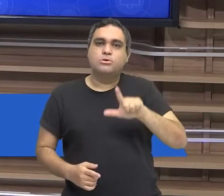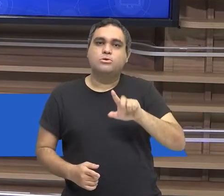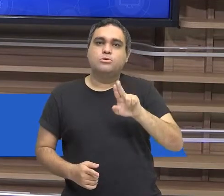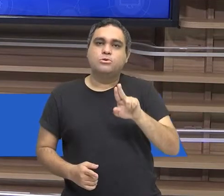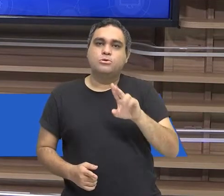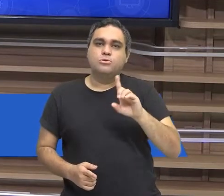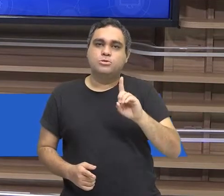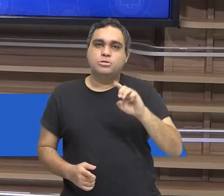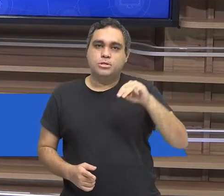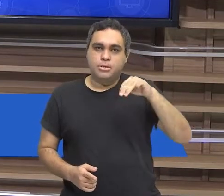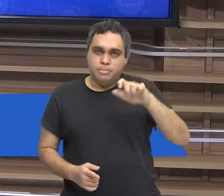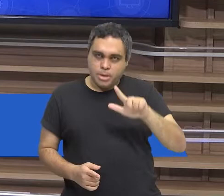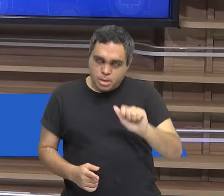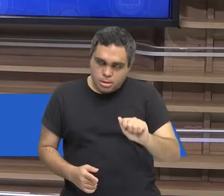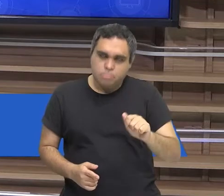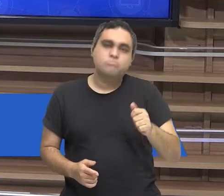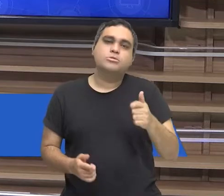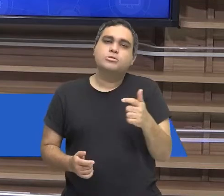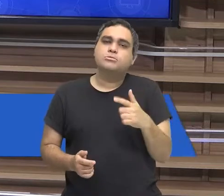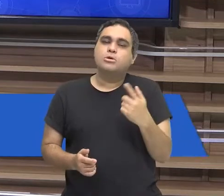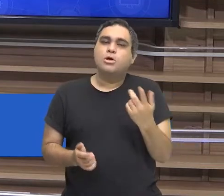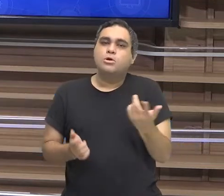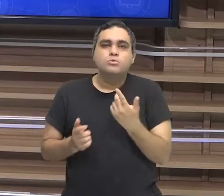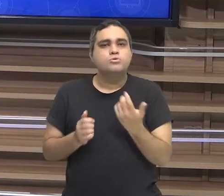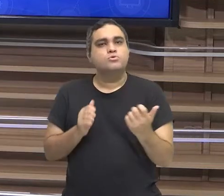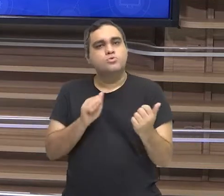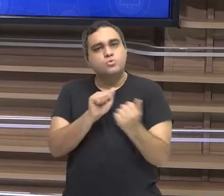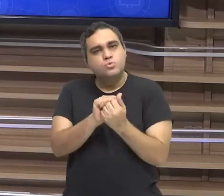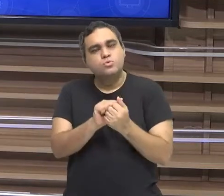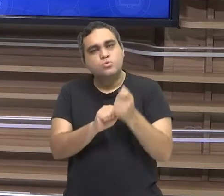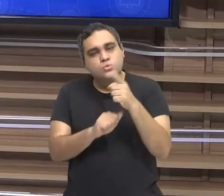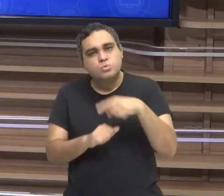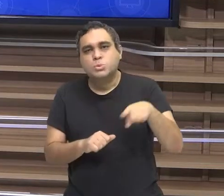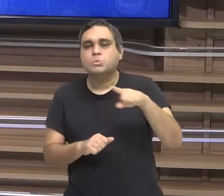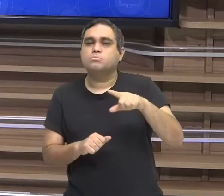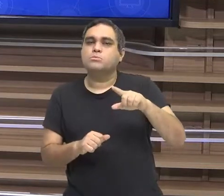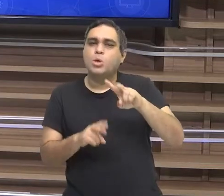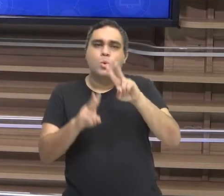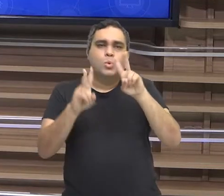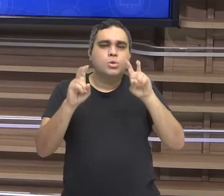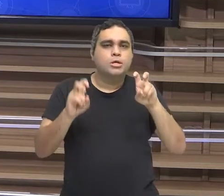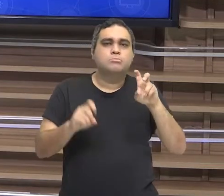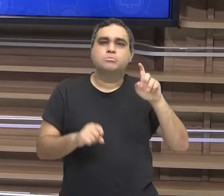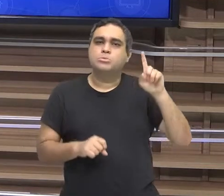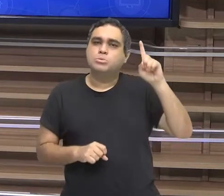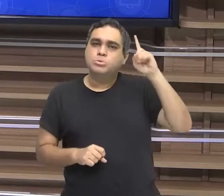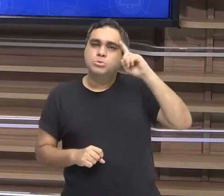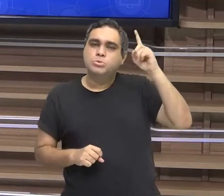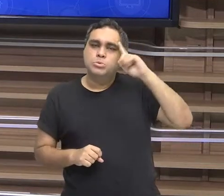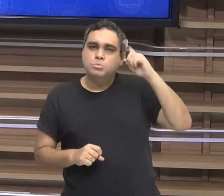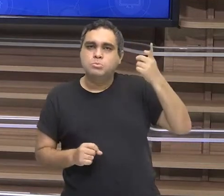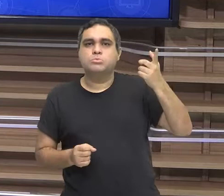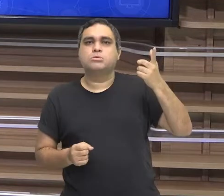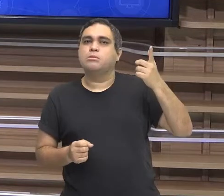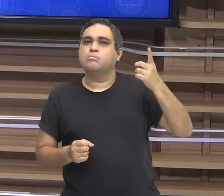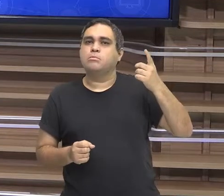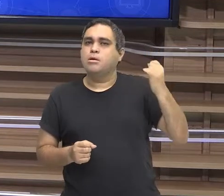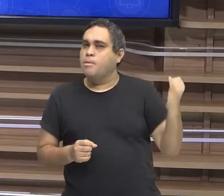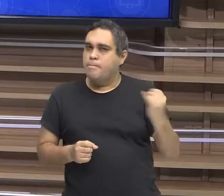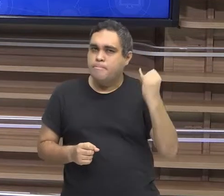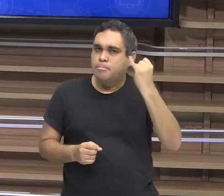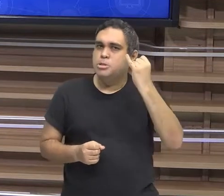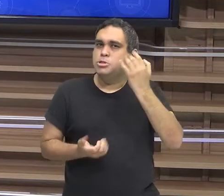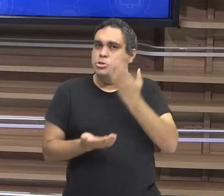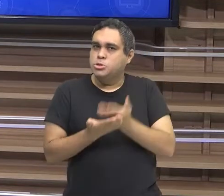com vocês, verificando aí importantes assuntos relacionados ao nosso dia a dia, verificando a importância dos estudos